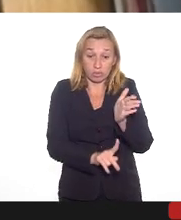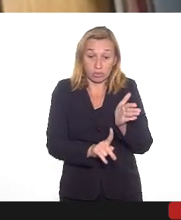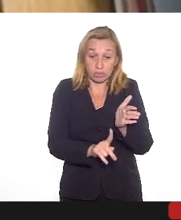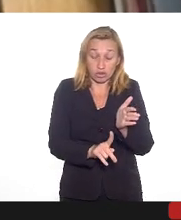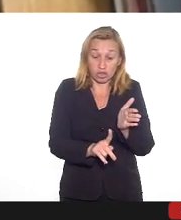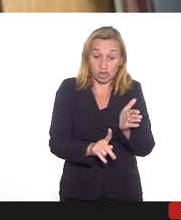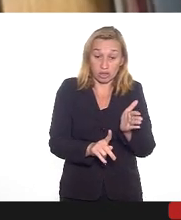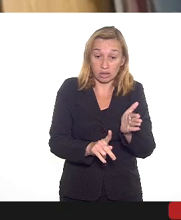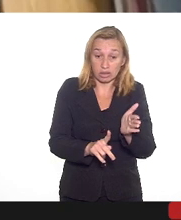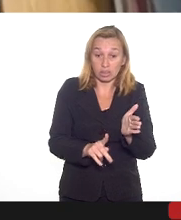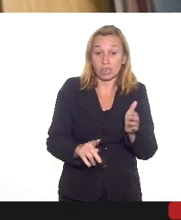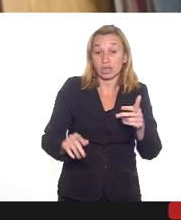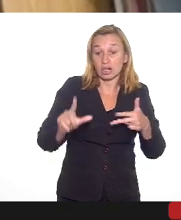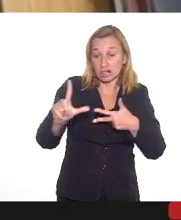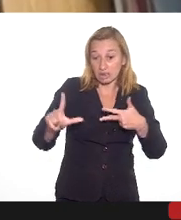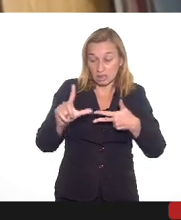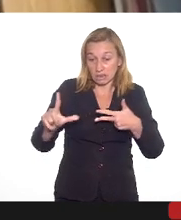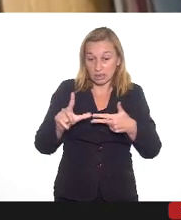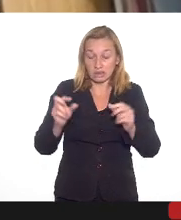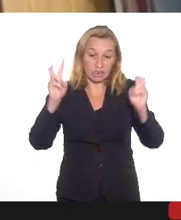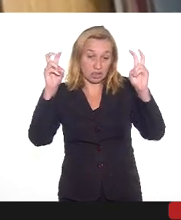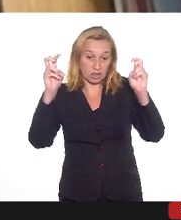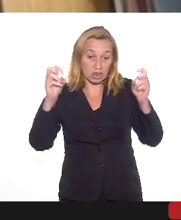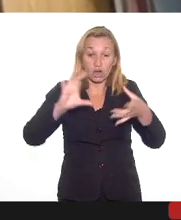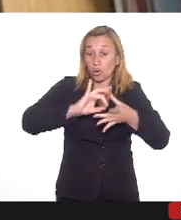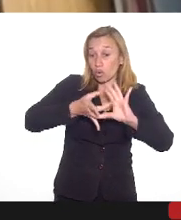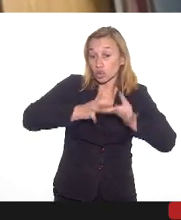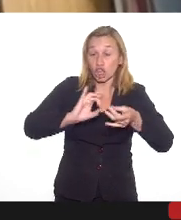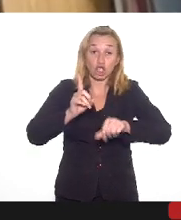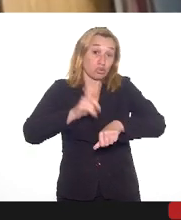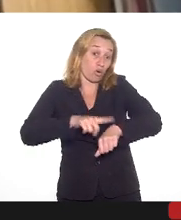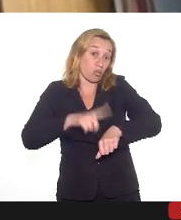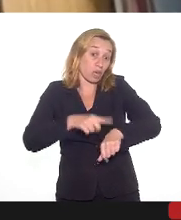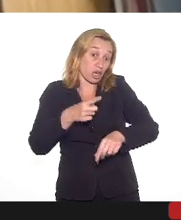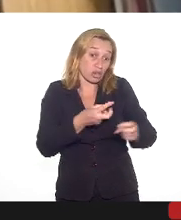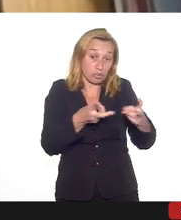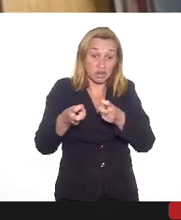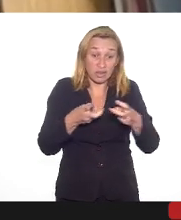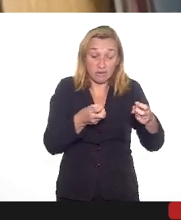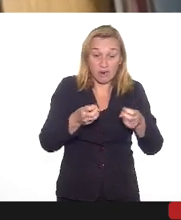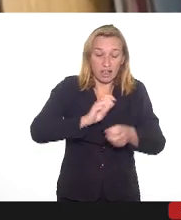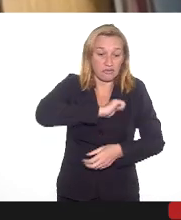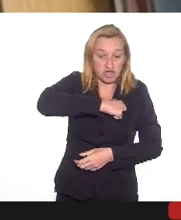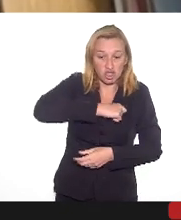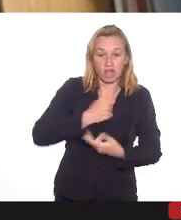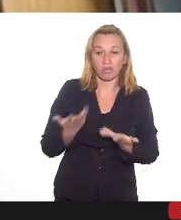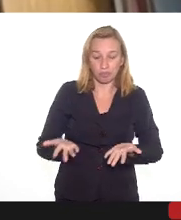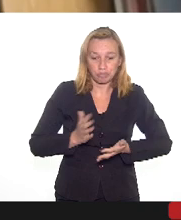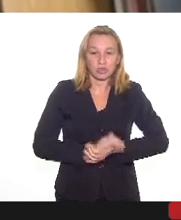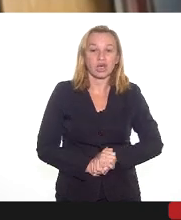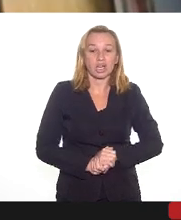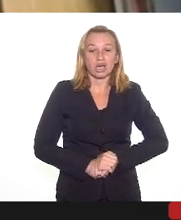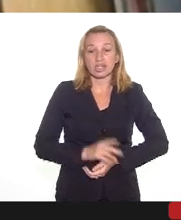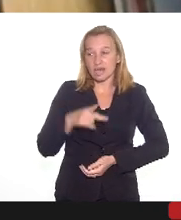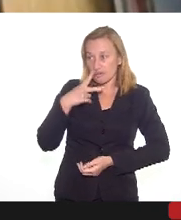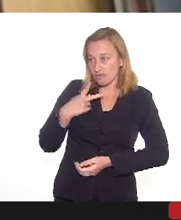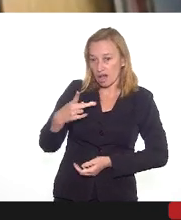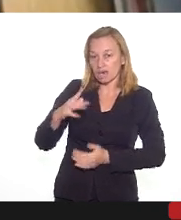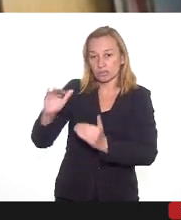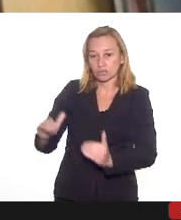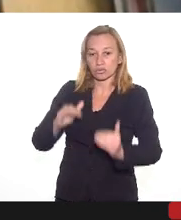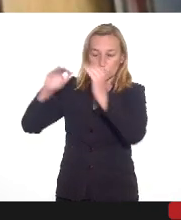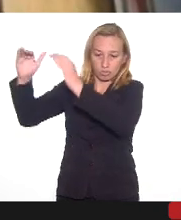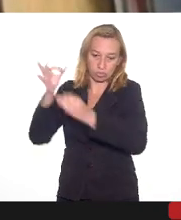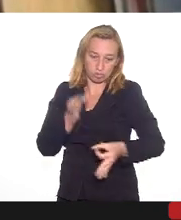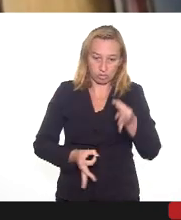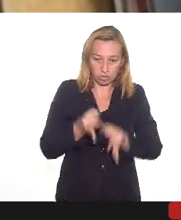e que levasse em consideração o contexto, o momento e as questões fiscais envolvidas. Então, esse é o posicionamento do Supremo com relação